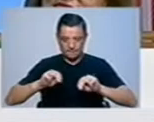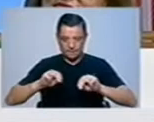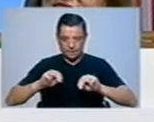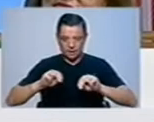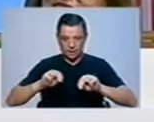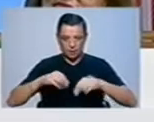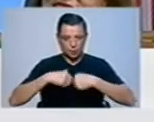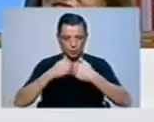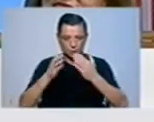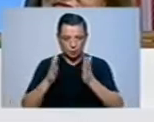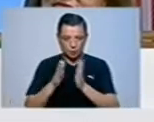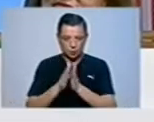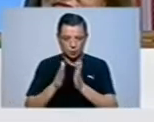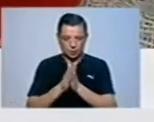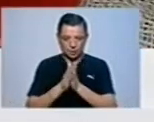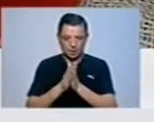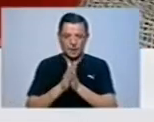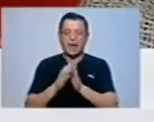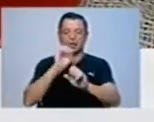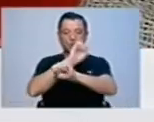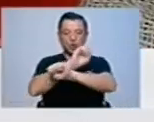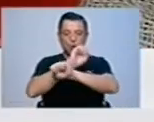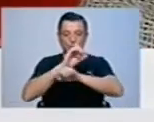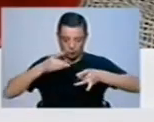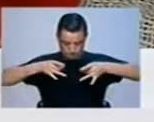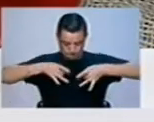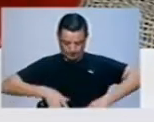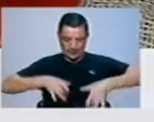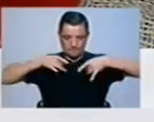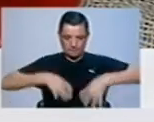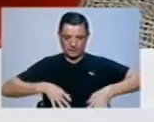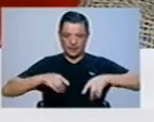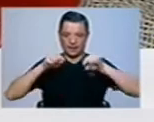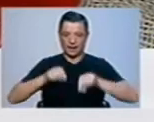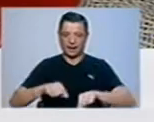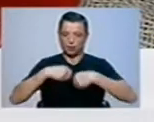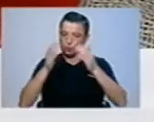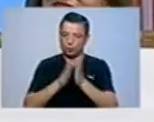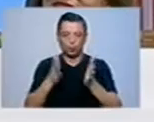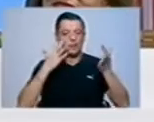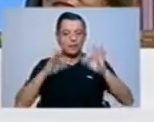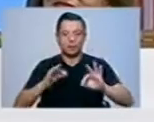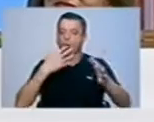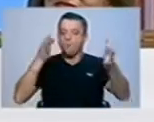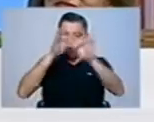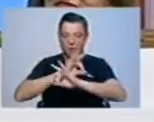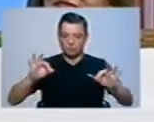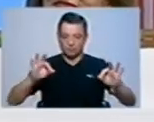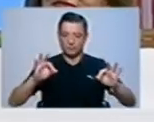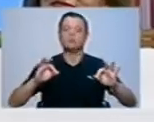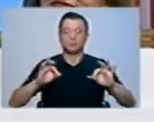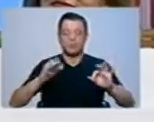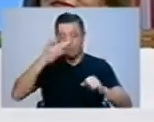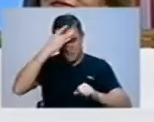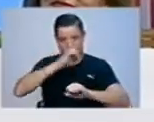ingestão de açúcar, porque ele é desintoxicante. Portanto, o que é ótimo. E como é tudo natural, portanto, é ótimo. Eu aconselho